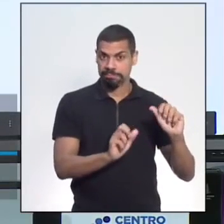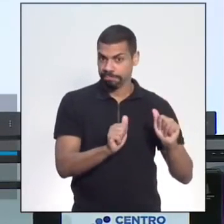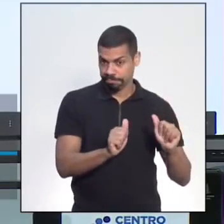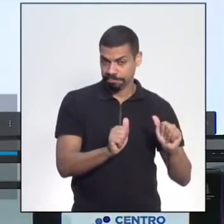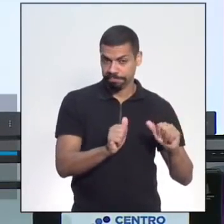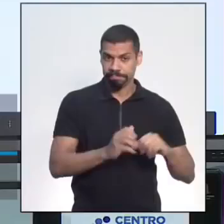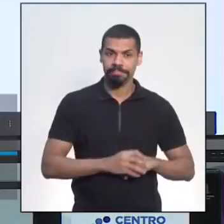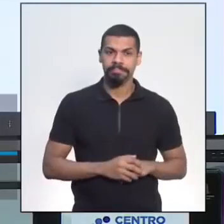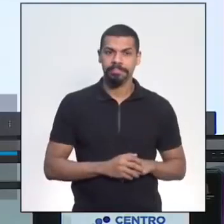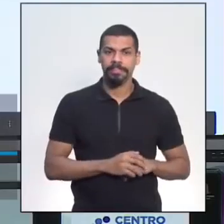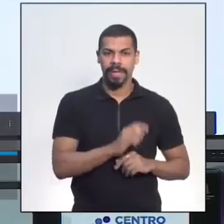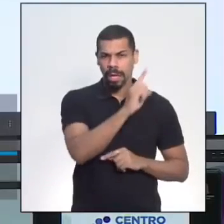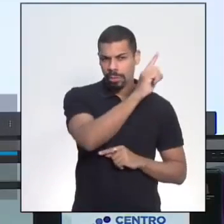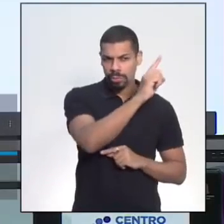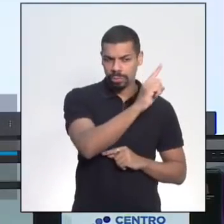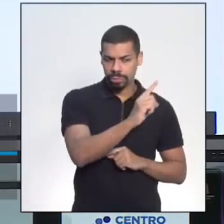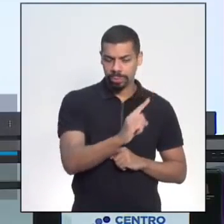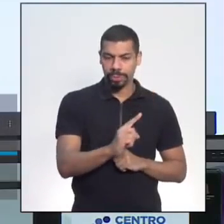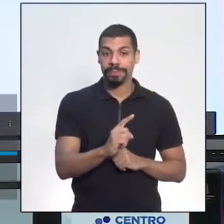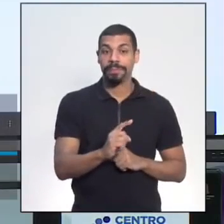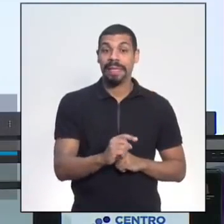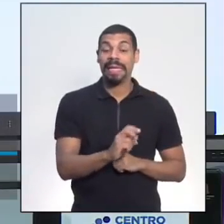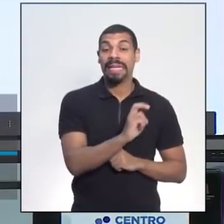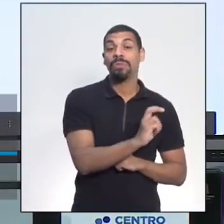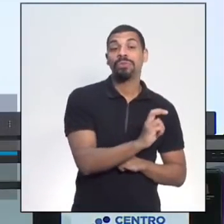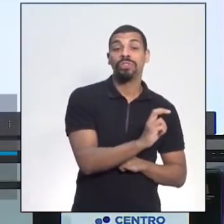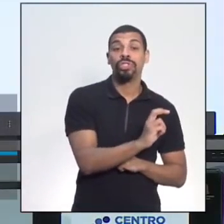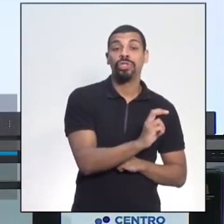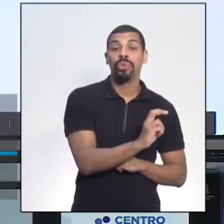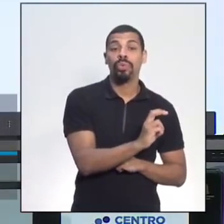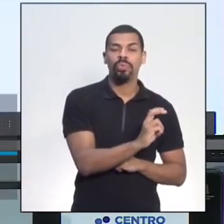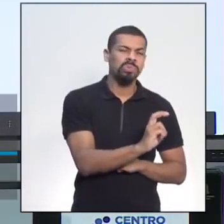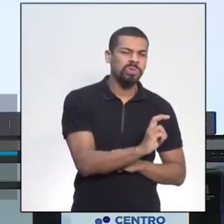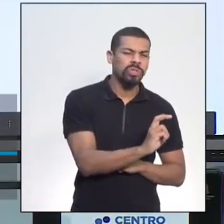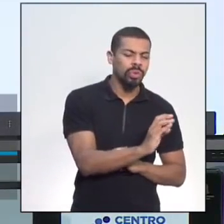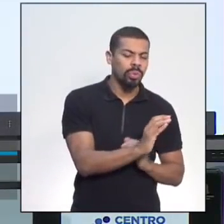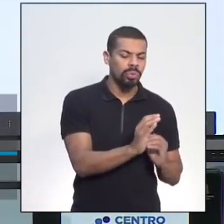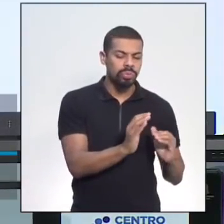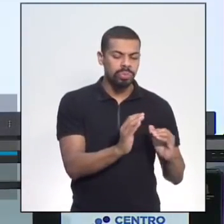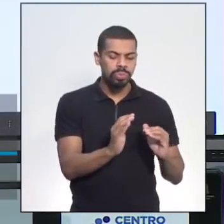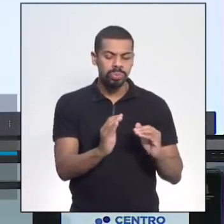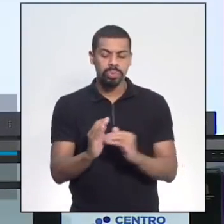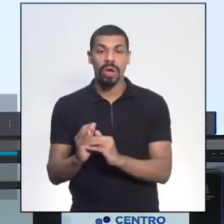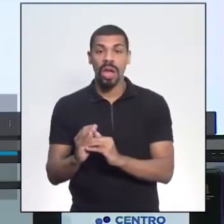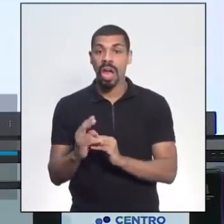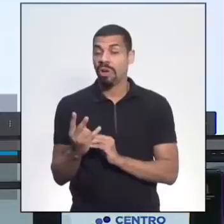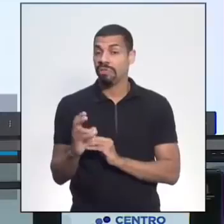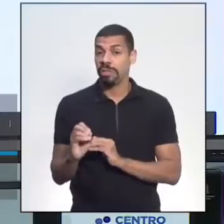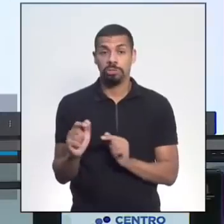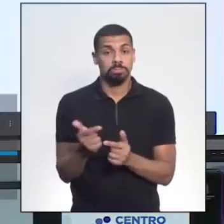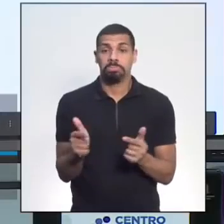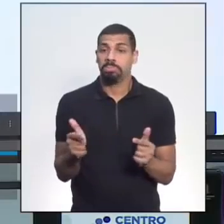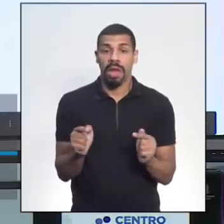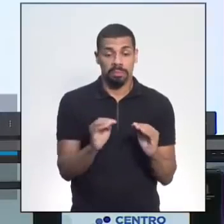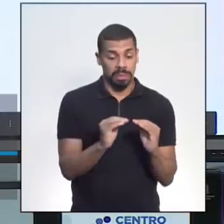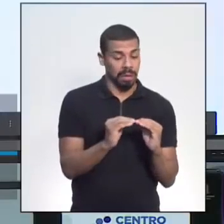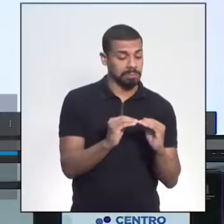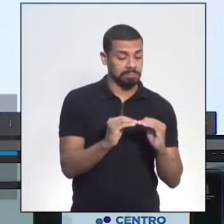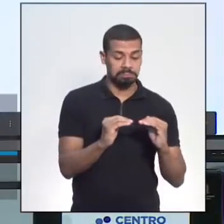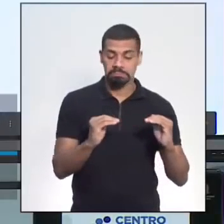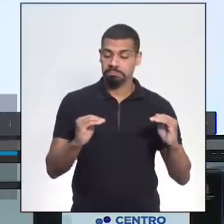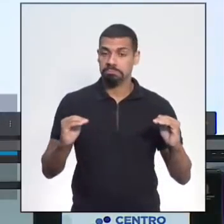está diminuindo. Agora, dos 5 até o 20, você nem tem o gráfico aparecendo, porque